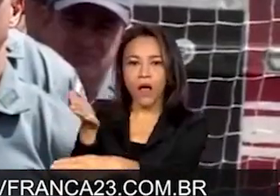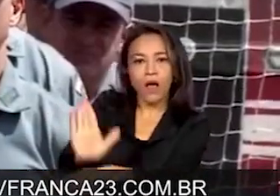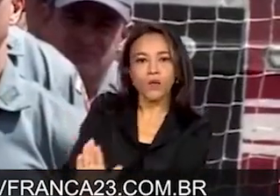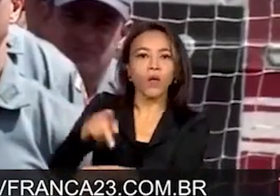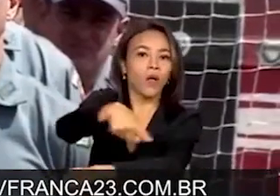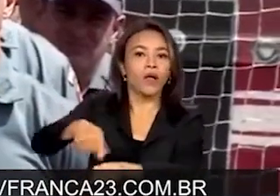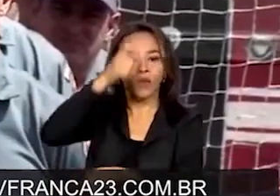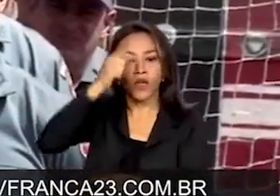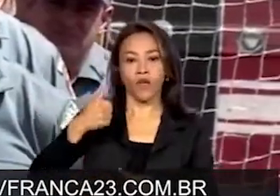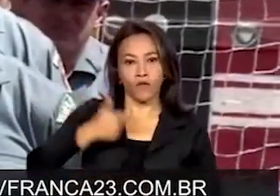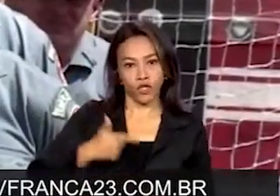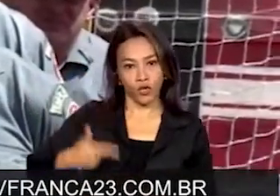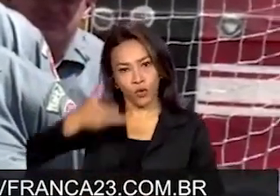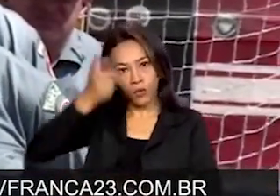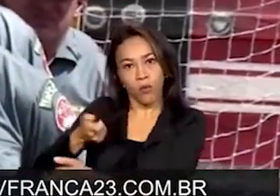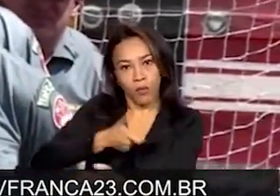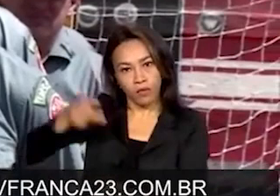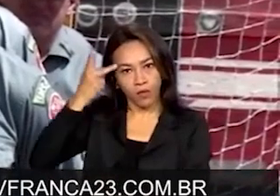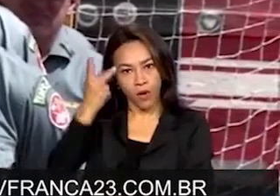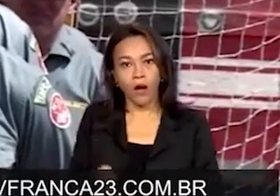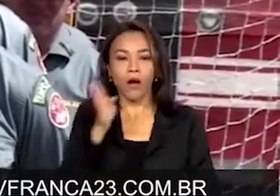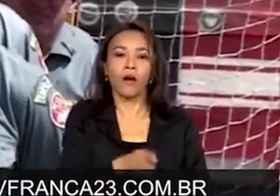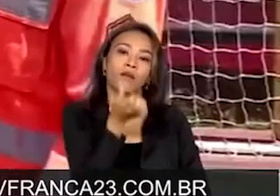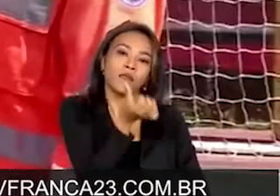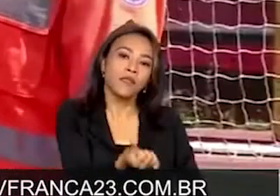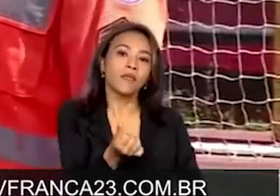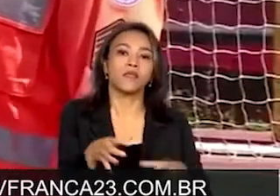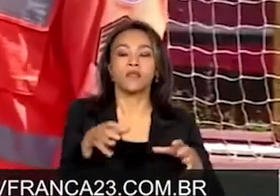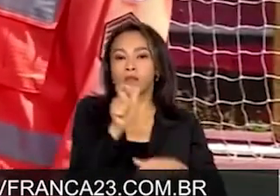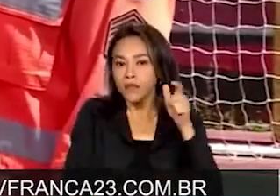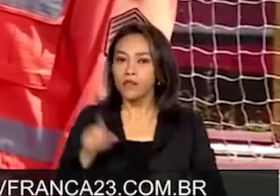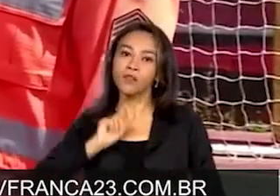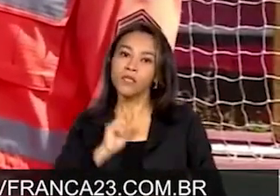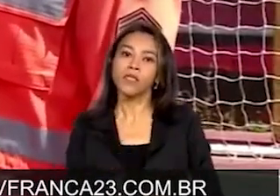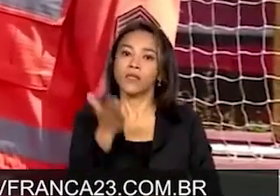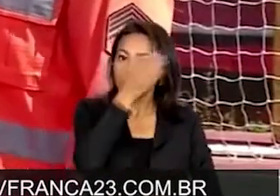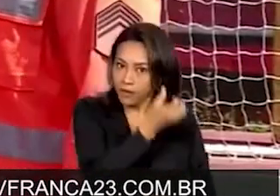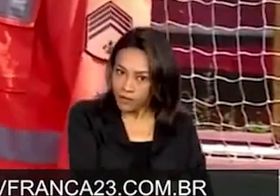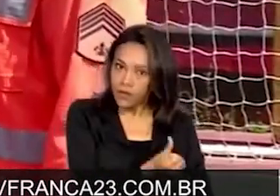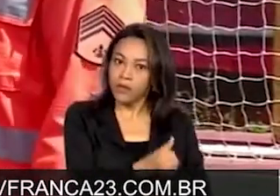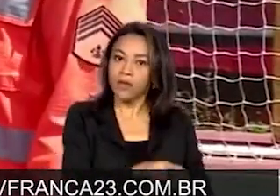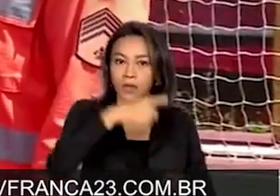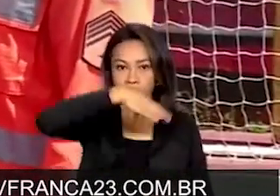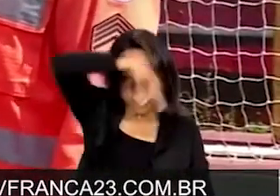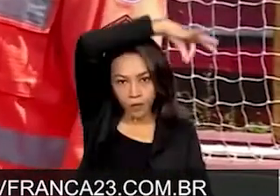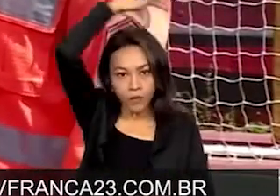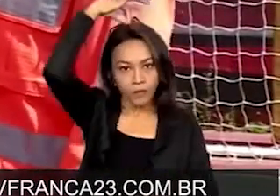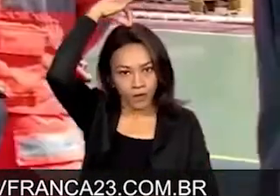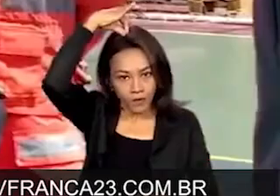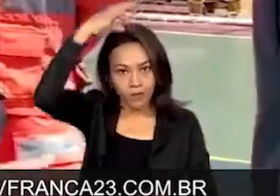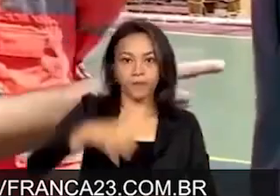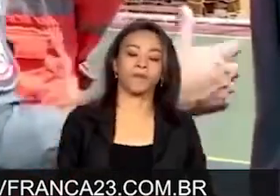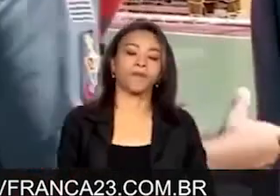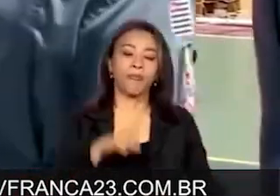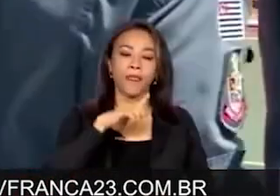elas, 22 bombeiros de São Paulo, 6 de Minas Gerais e 6 do Espírito Santo. A comitiva conta ainda